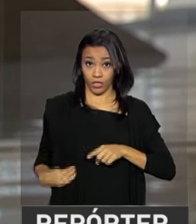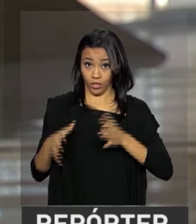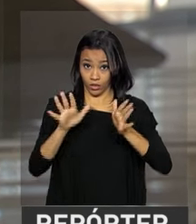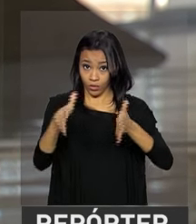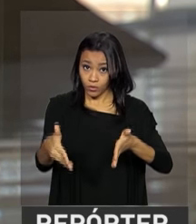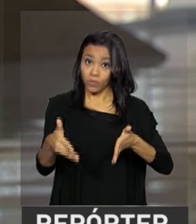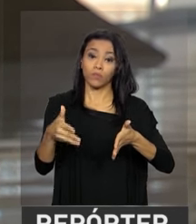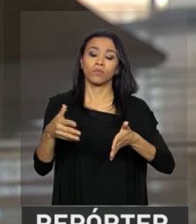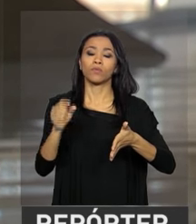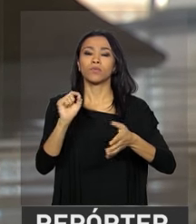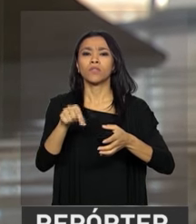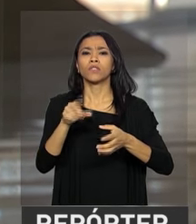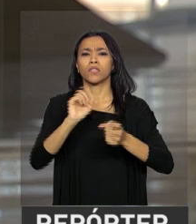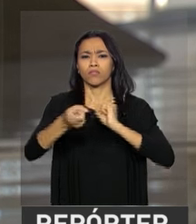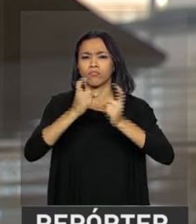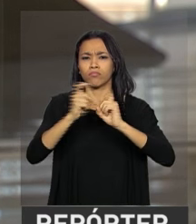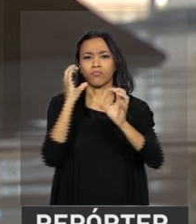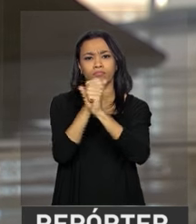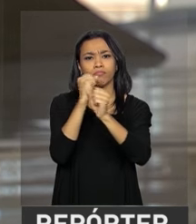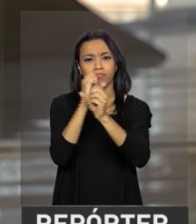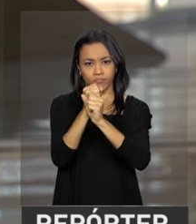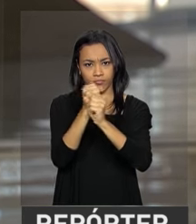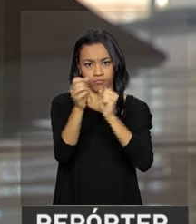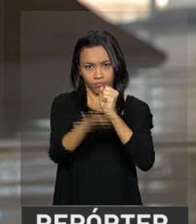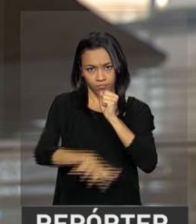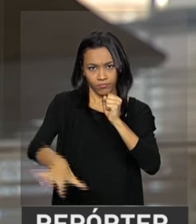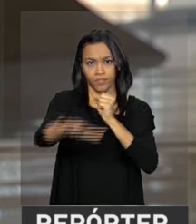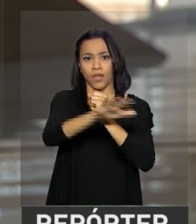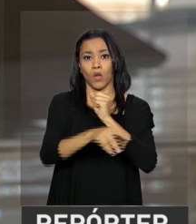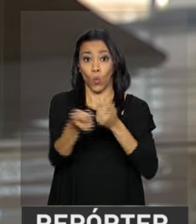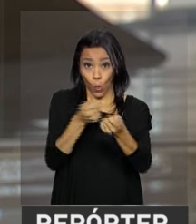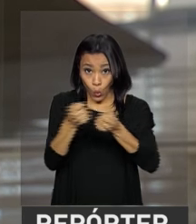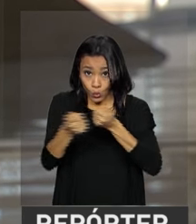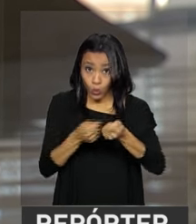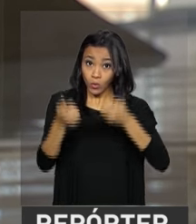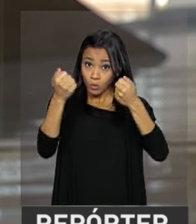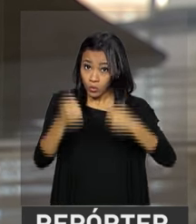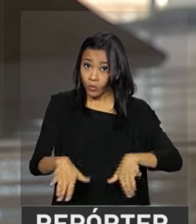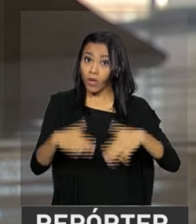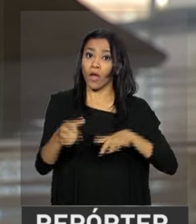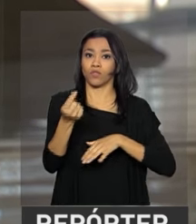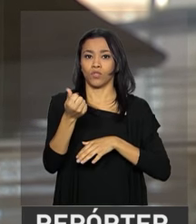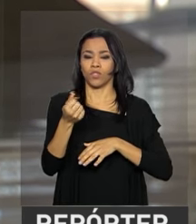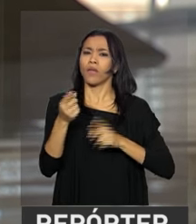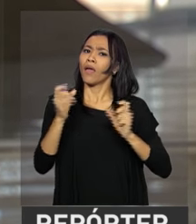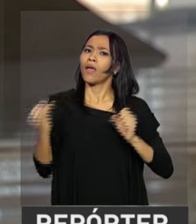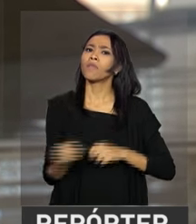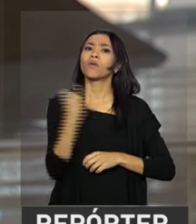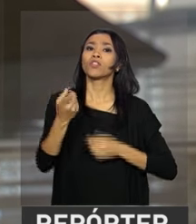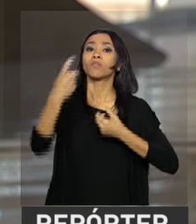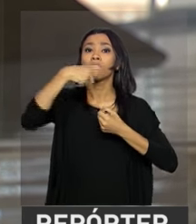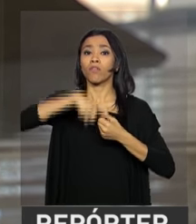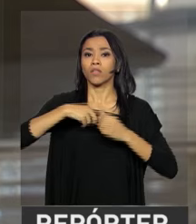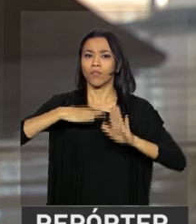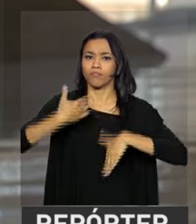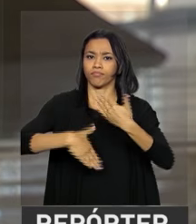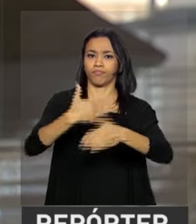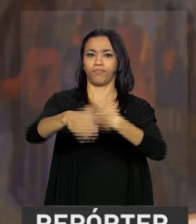Planejamento, Desenvolvimento e Gestão, o controle dos gastos públicos é necessário para a retomada do crescimento no